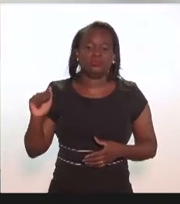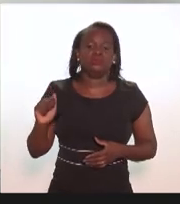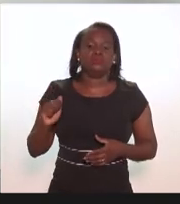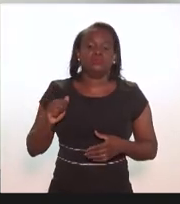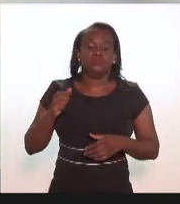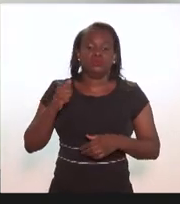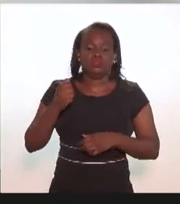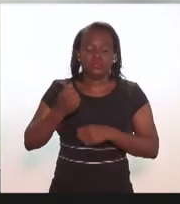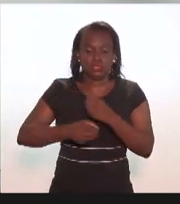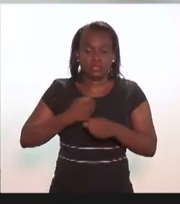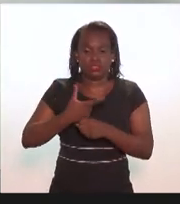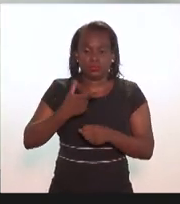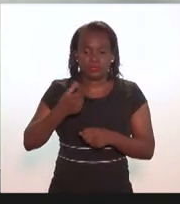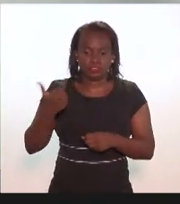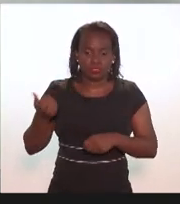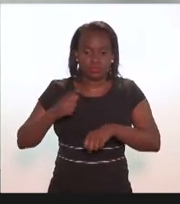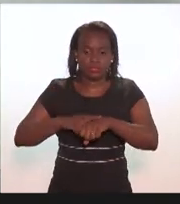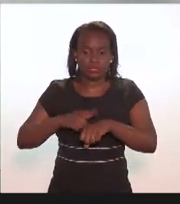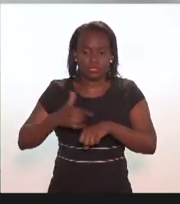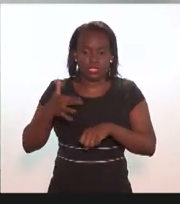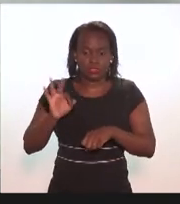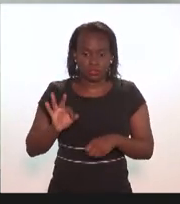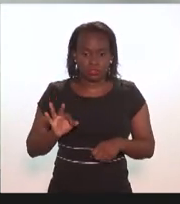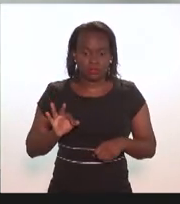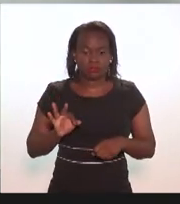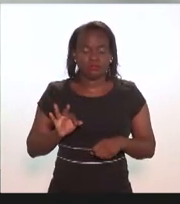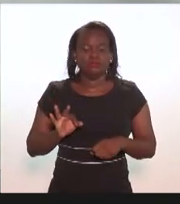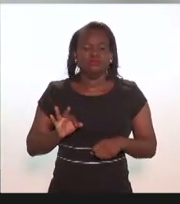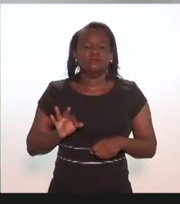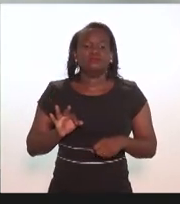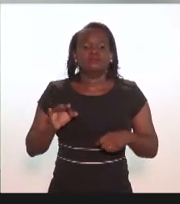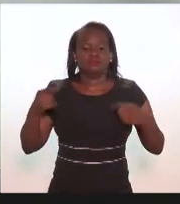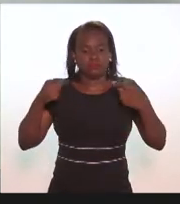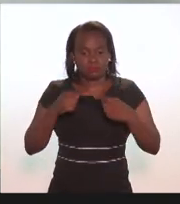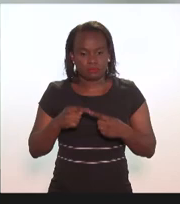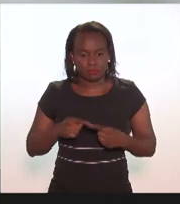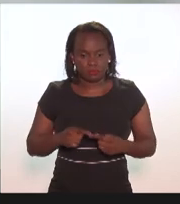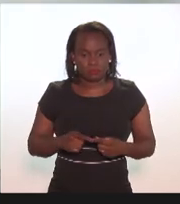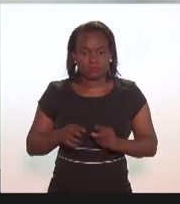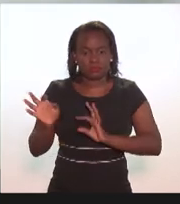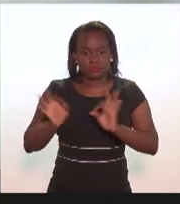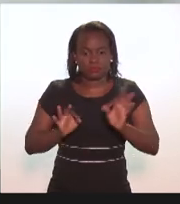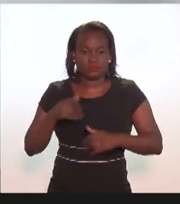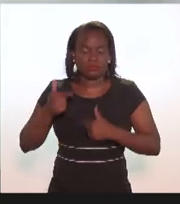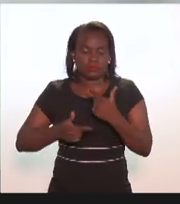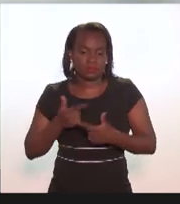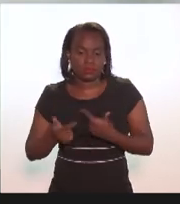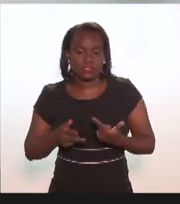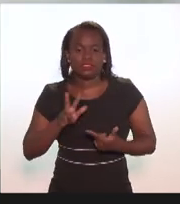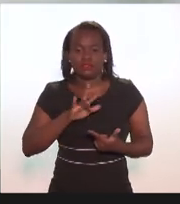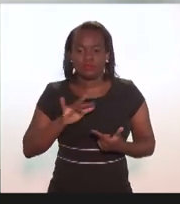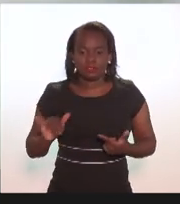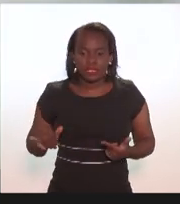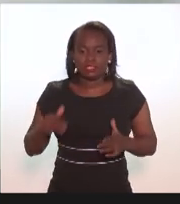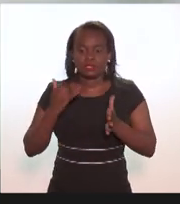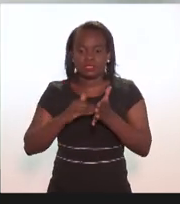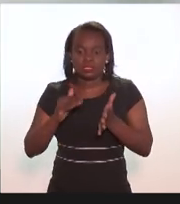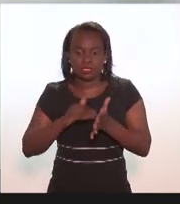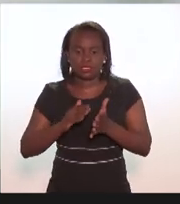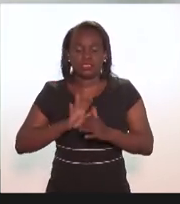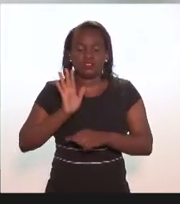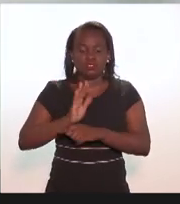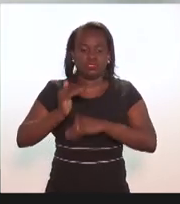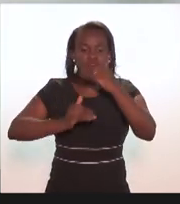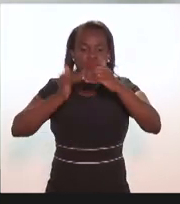8/4/21, às 10 horas, consoante o nosso plano de trabalho, ouviremos o secretário de